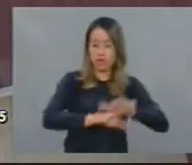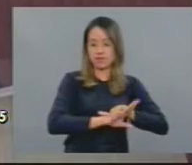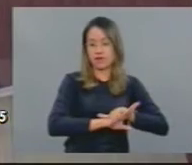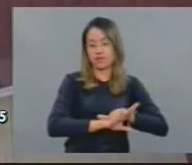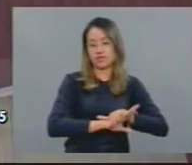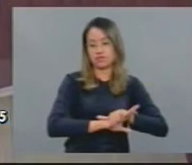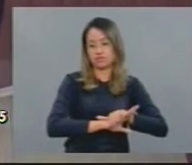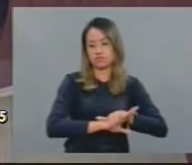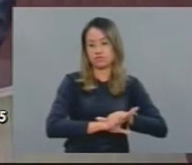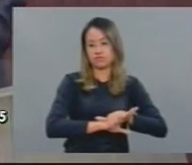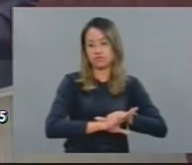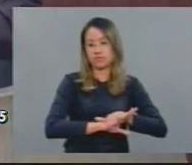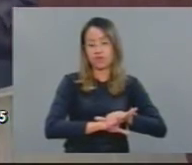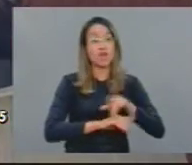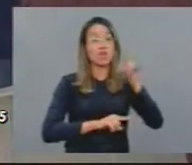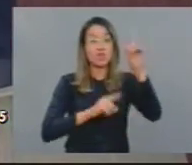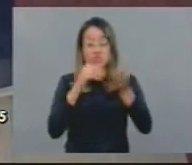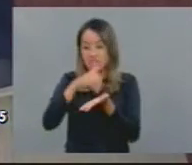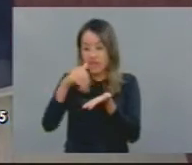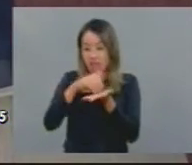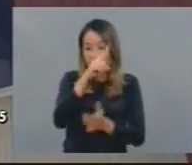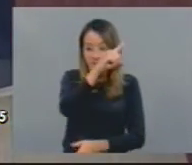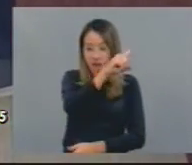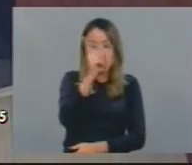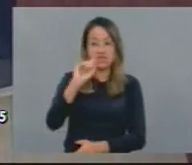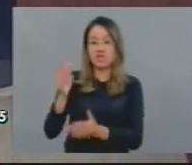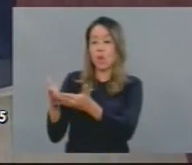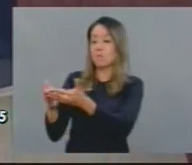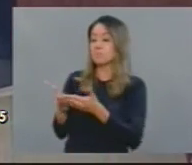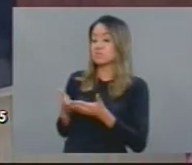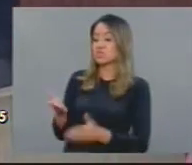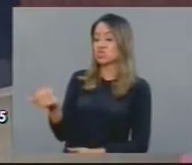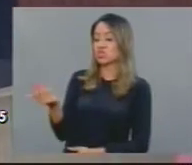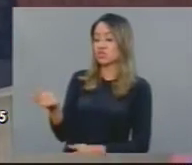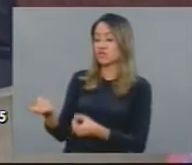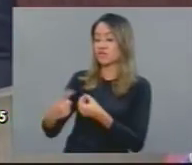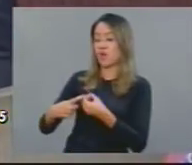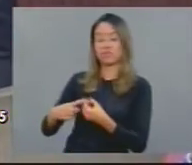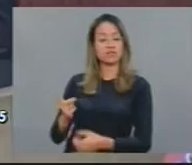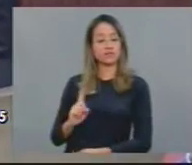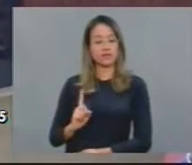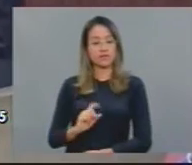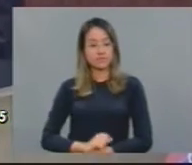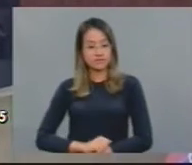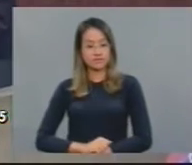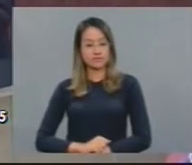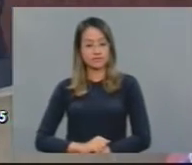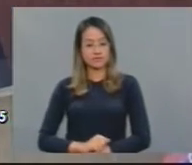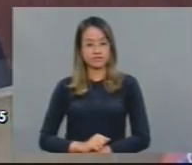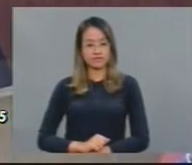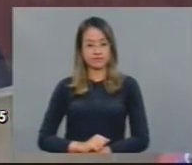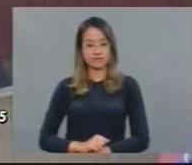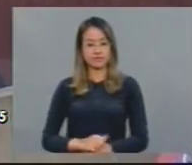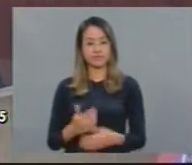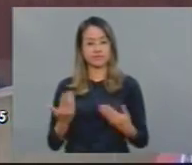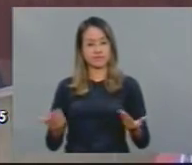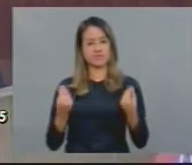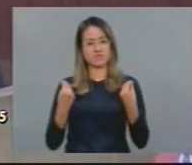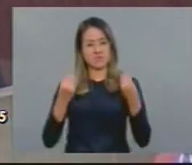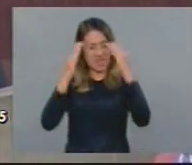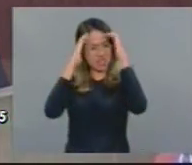reputo que Sua Excelência não queira, assim espero, ser omisso e nem ser cúmplice. Com torturas,